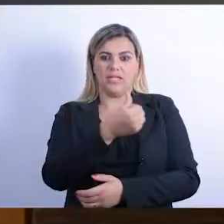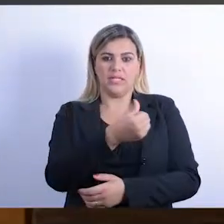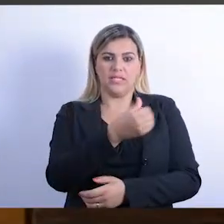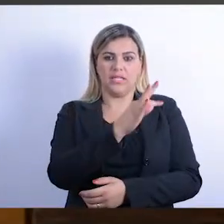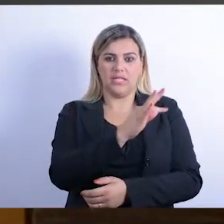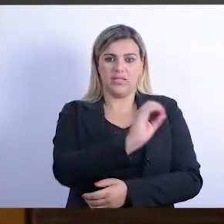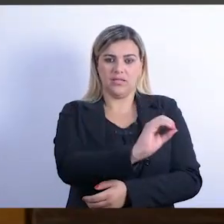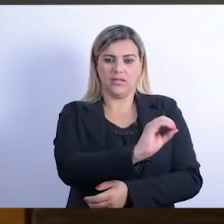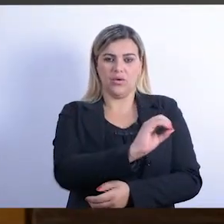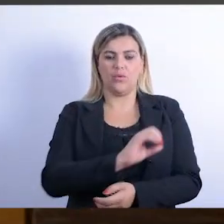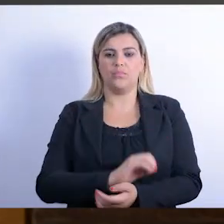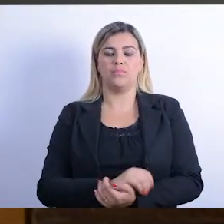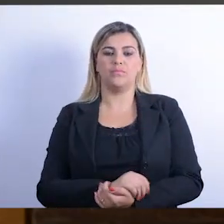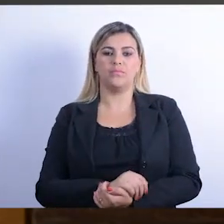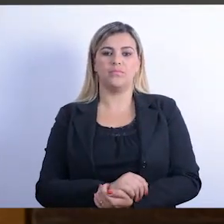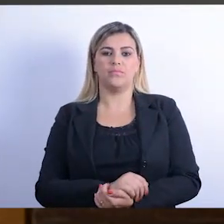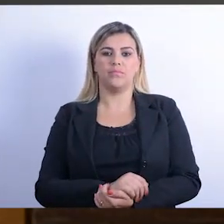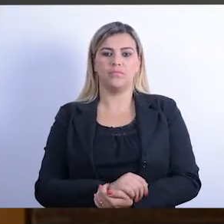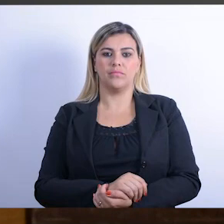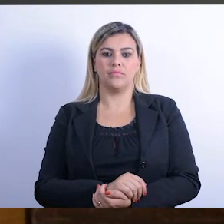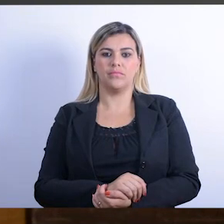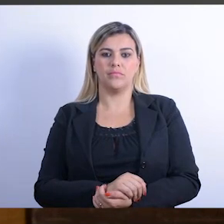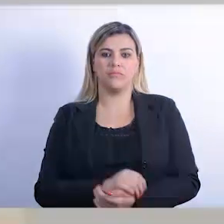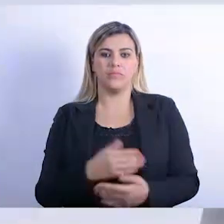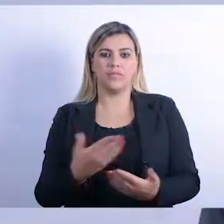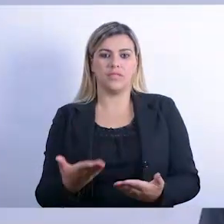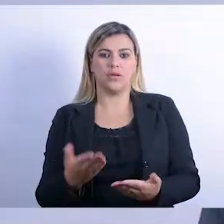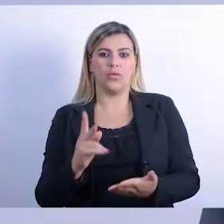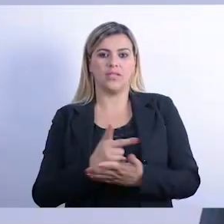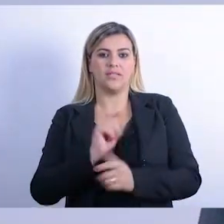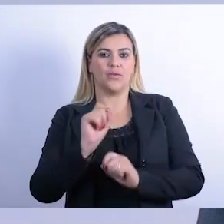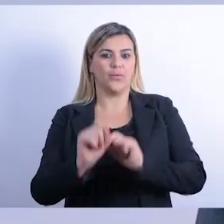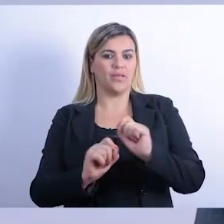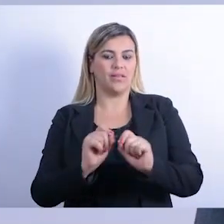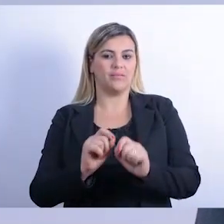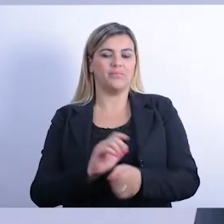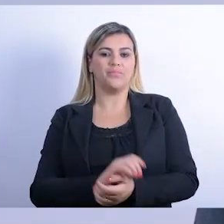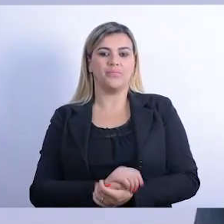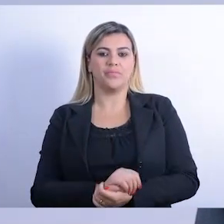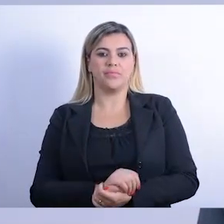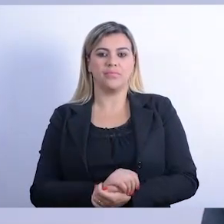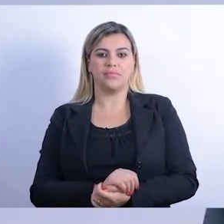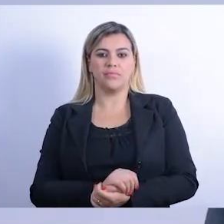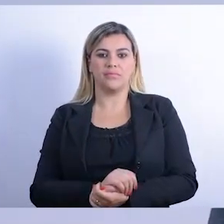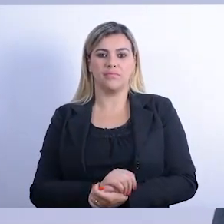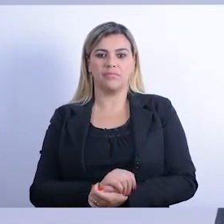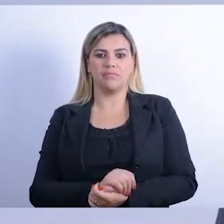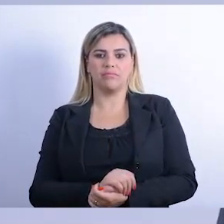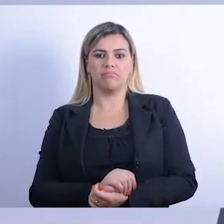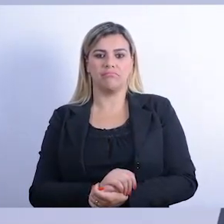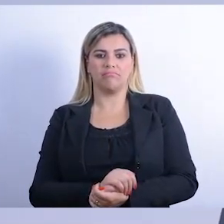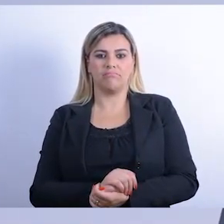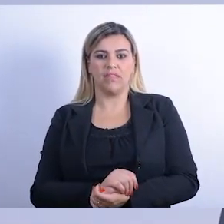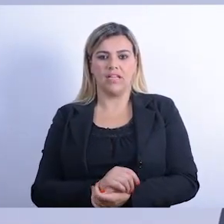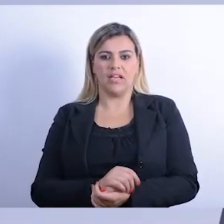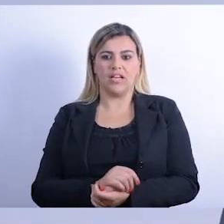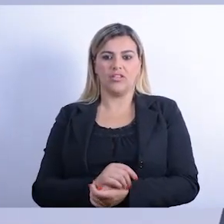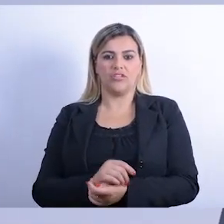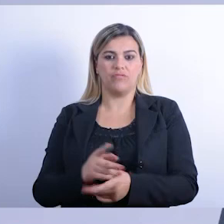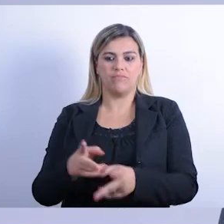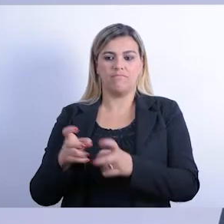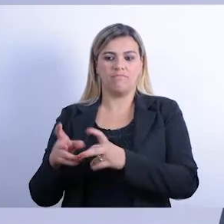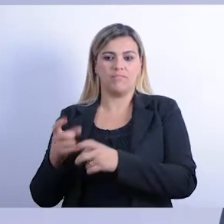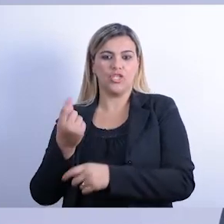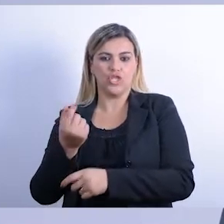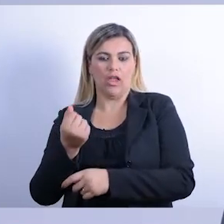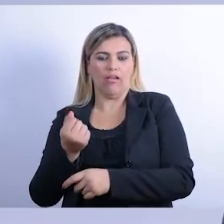fisioterapia e 6 em terapia ocupacional. Então, aconteceu com a gente uma coisa muito interessante. Nós recolhemos